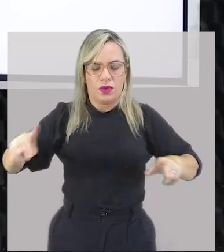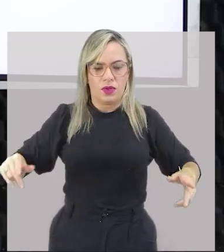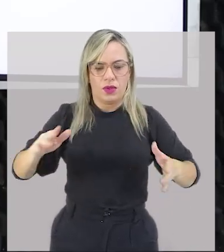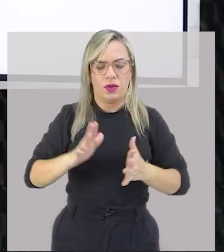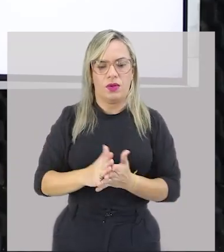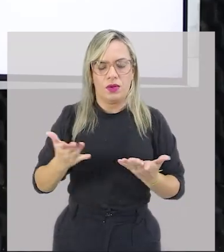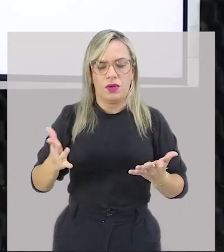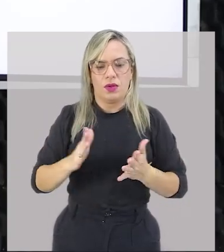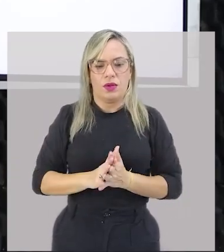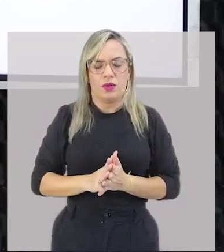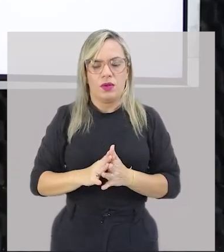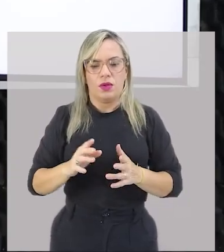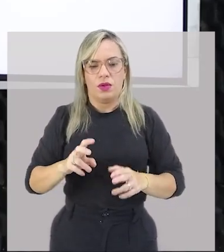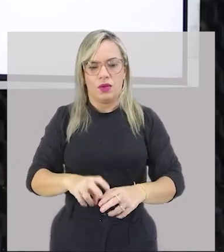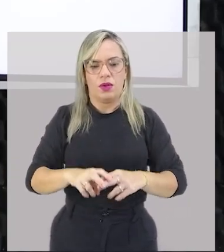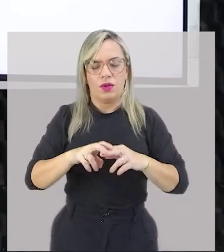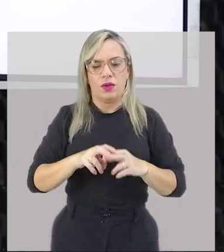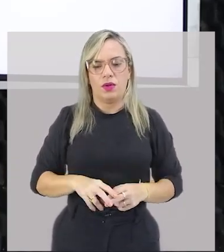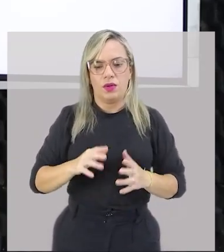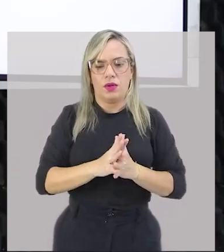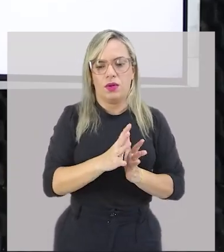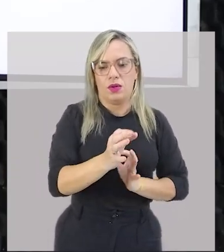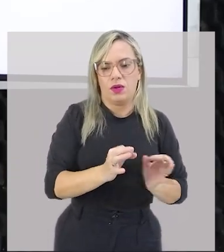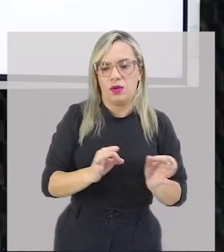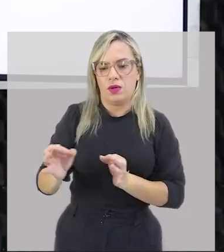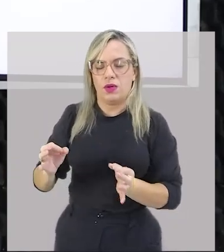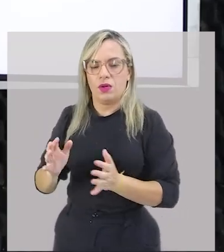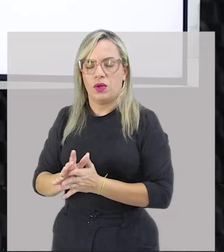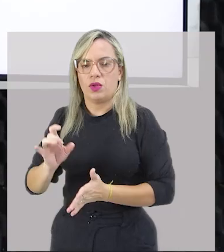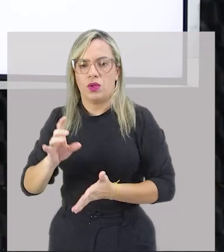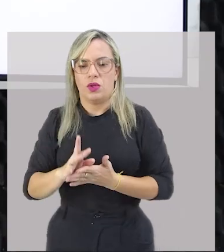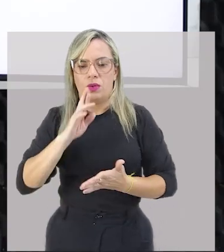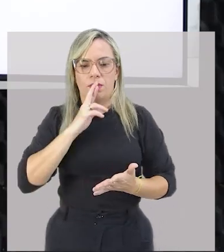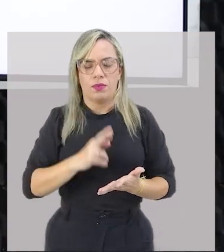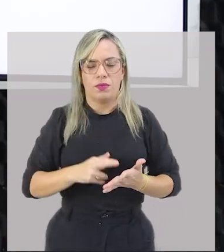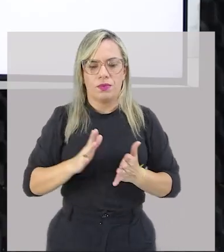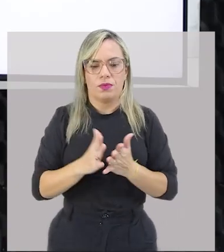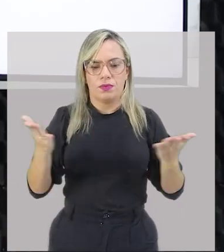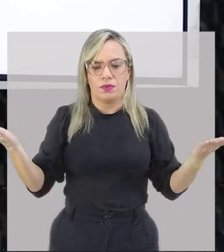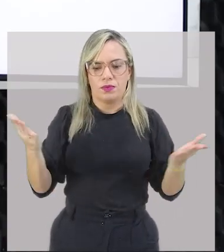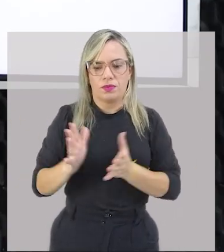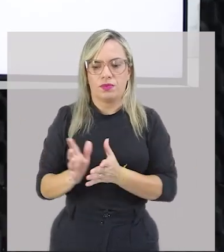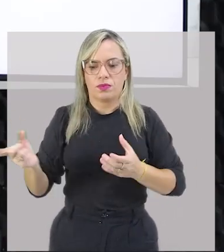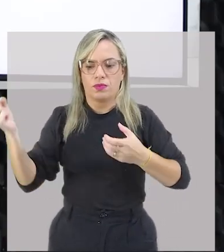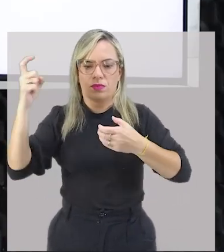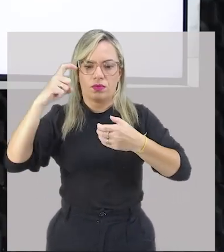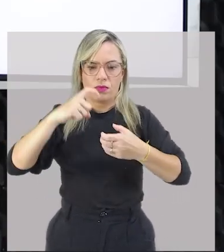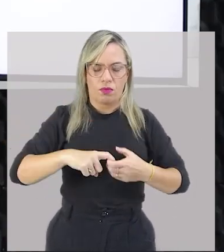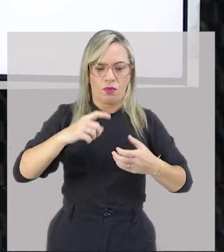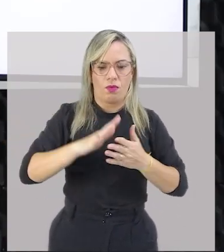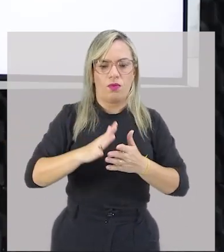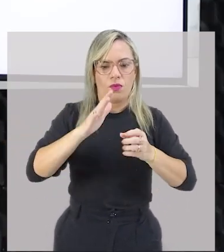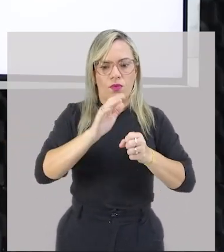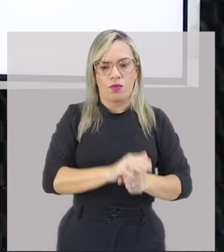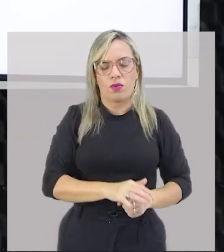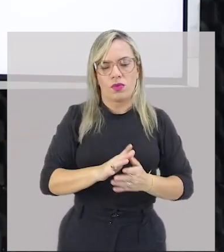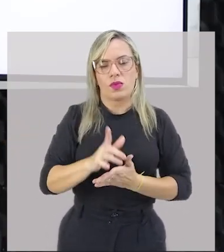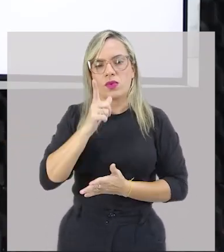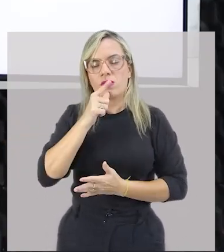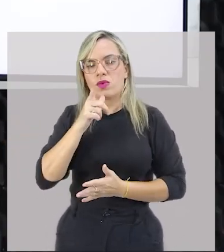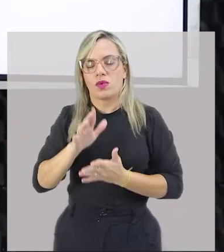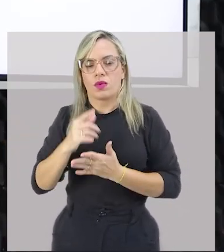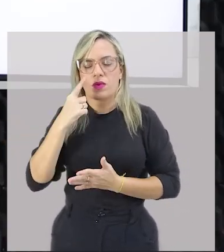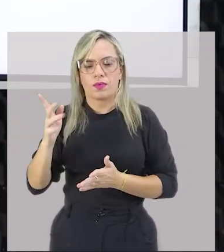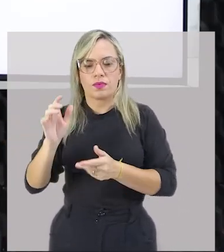disso, tá? E com isso a gente se prepara mais ainda do que só resolver as questões. Agora voltando para a pressão hidrostática, isso aqui é a fórmula